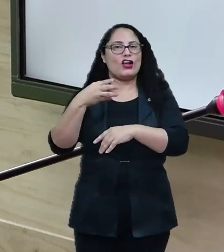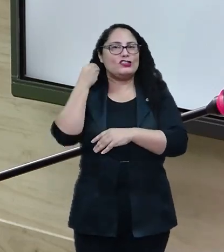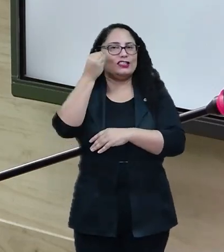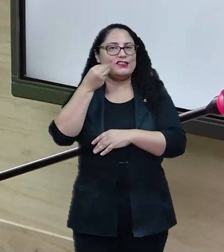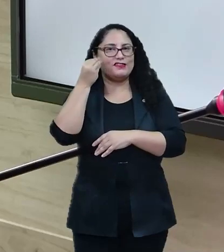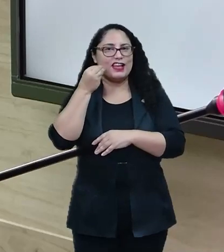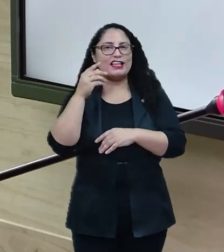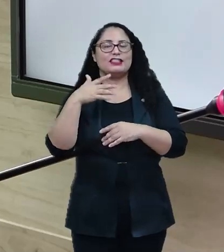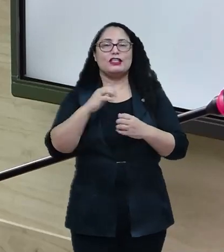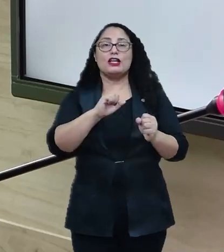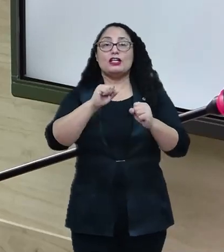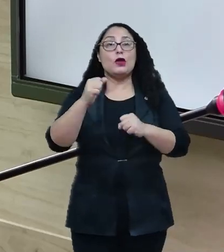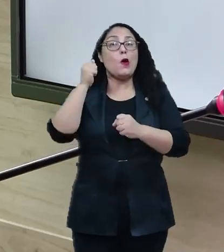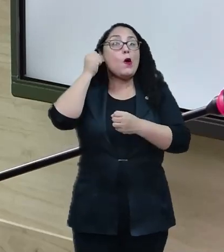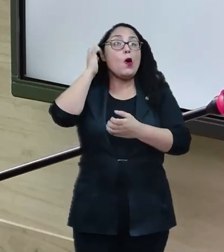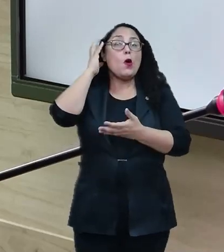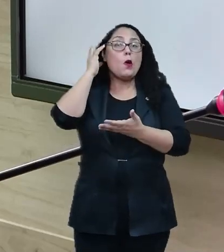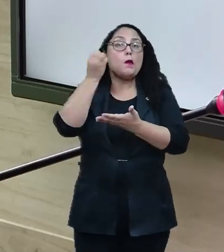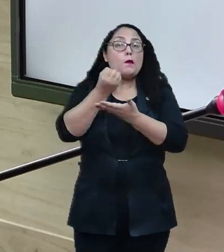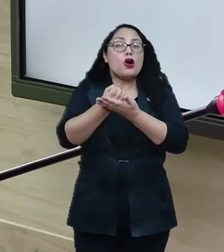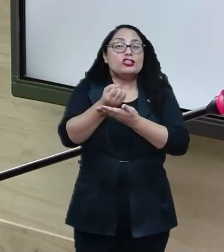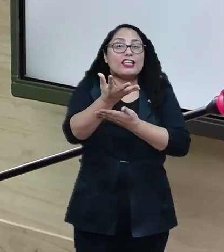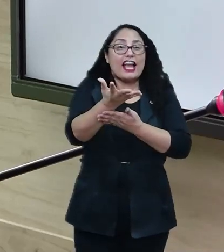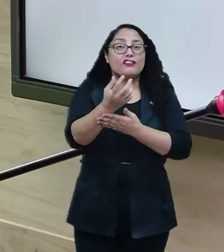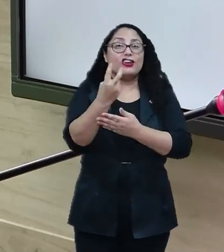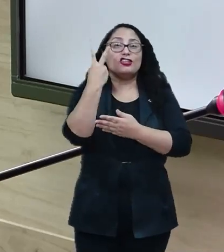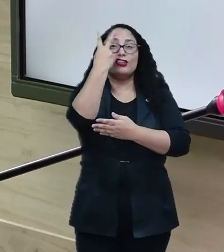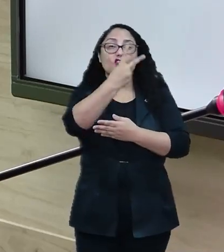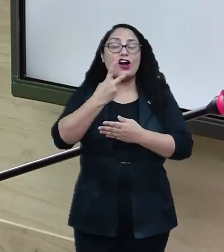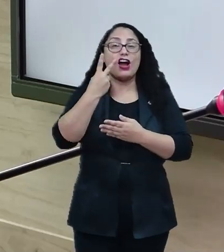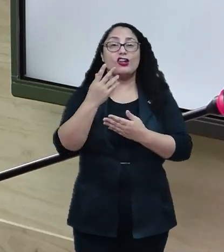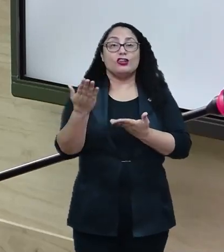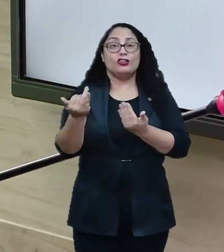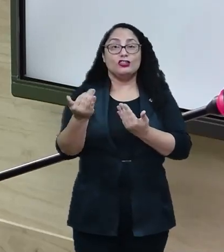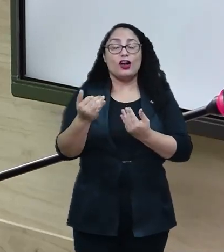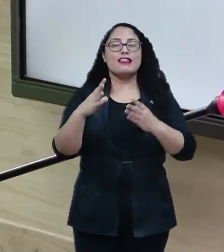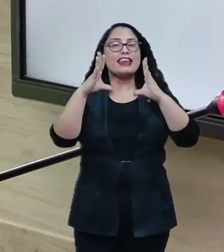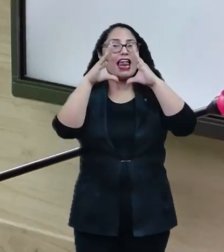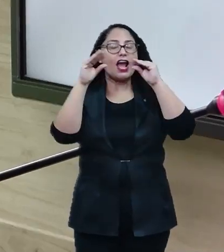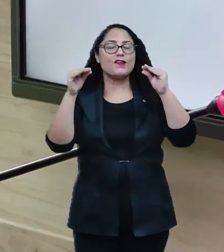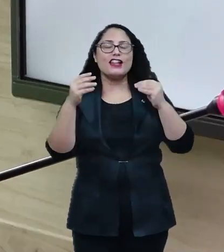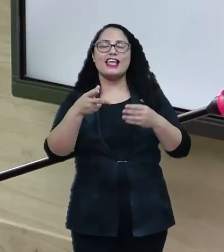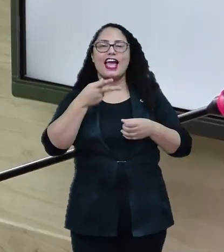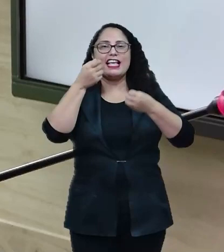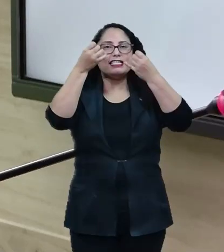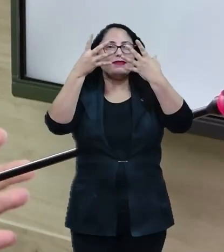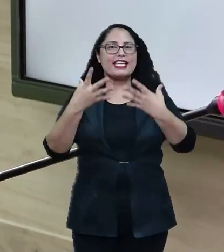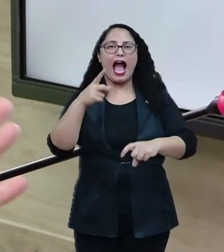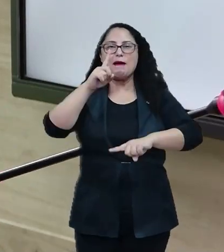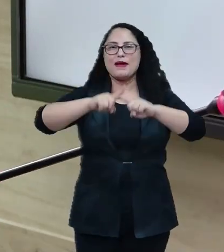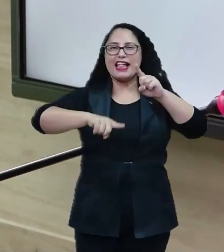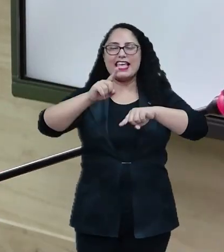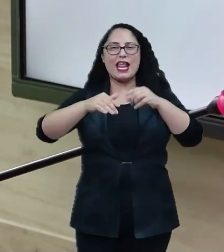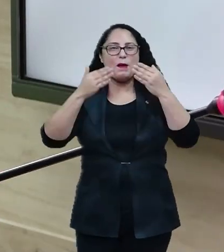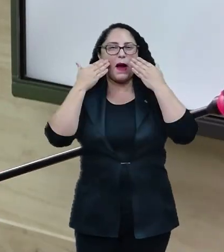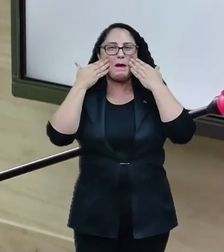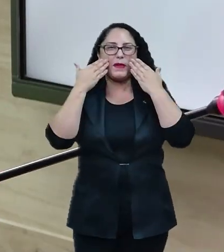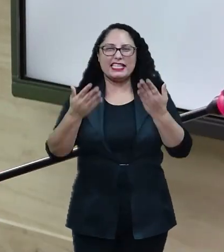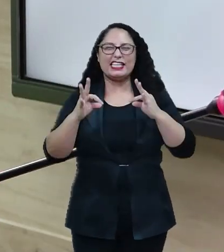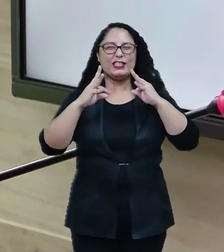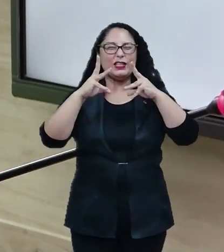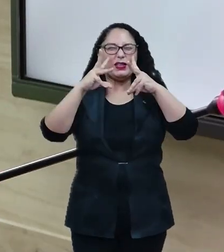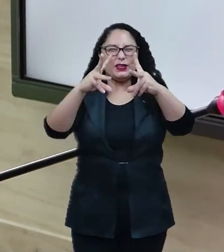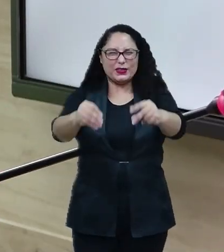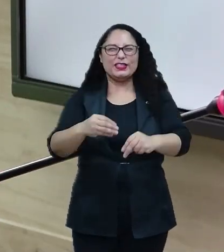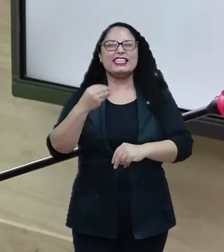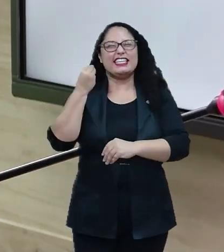Eu acho que se o podcast fosse de 2 horas aqui, Só os falando jovens dos aqui casos, tranquilamente né? tinham material para apresentar aqui de tudo